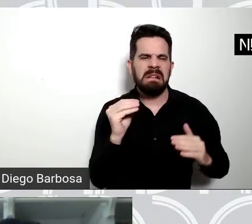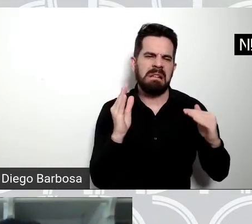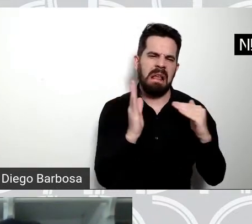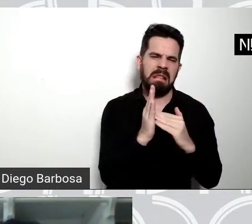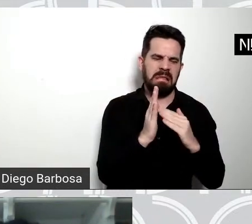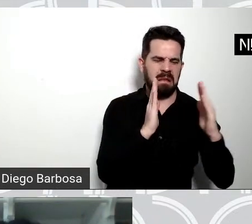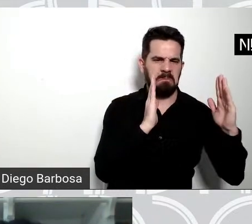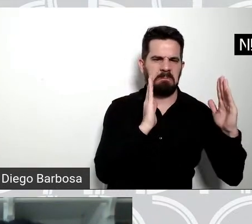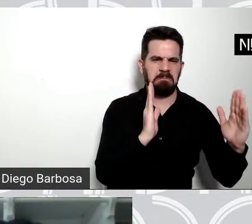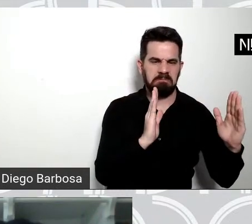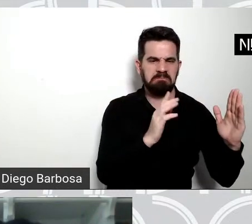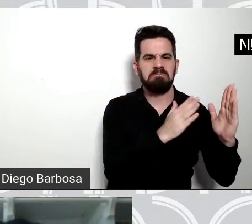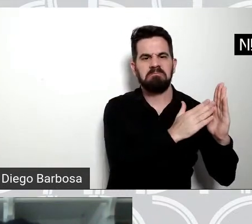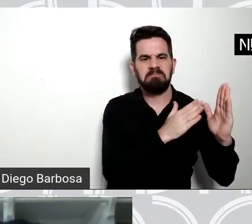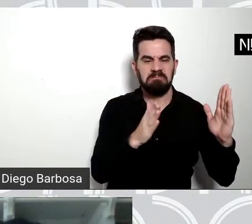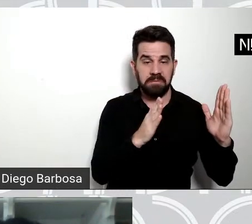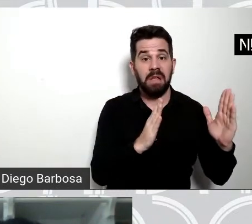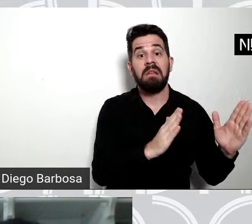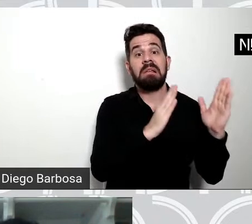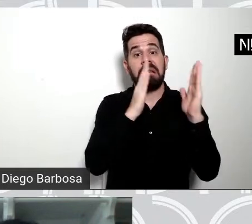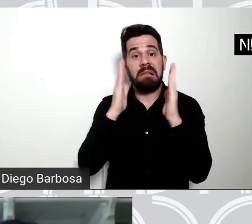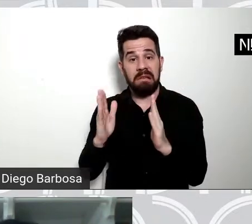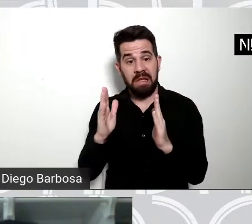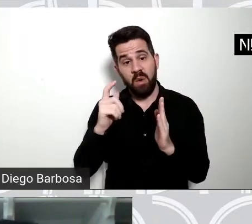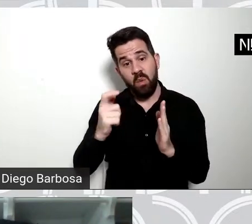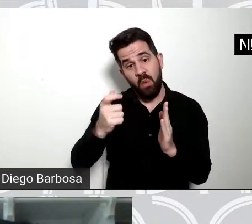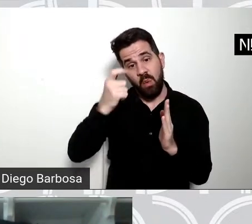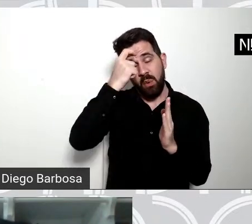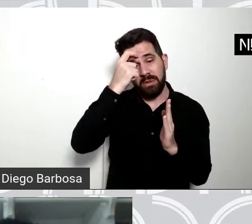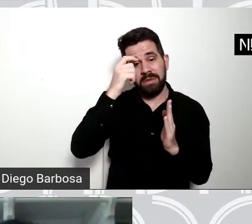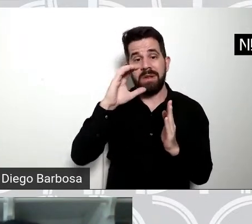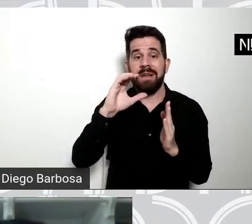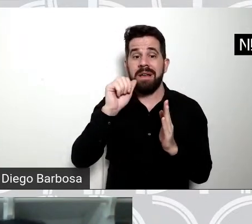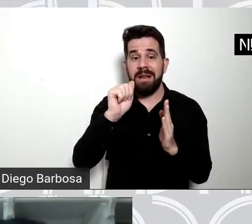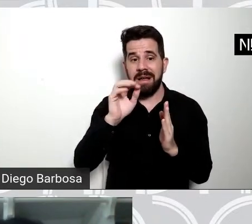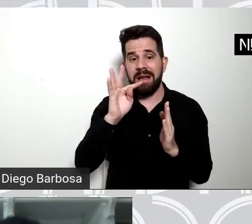Depois, ele fala em consciência catastrófica